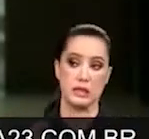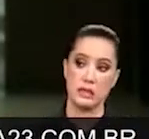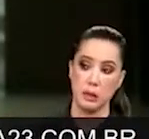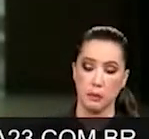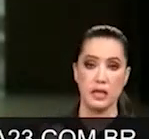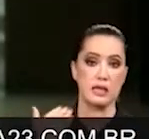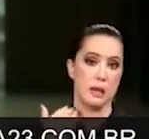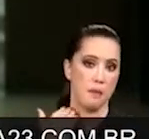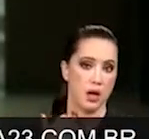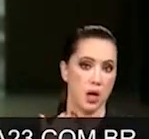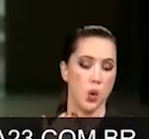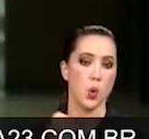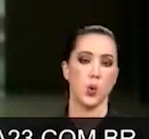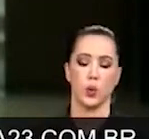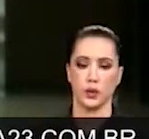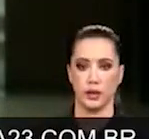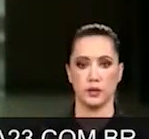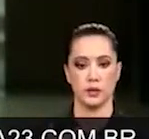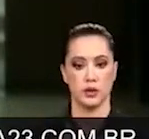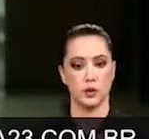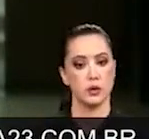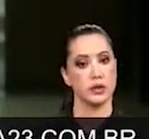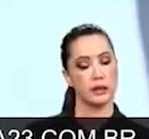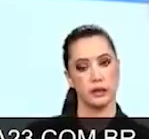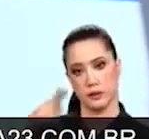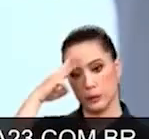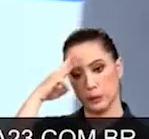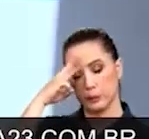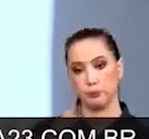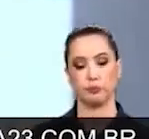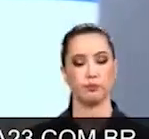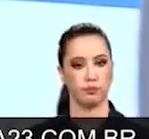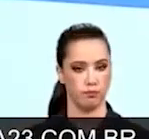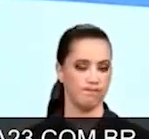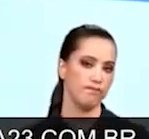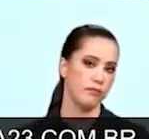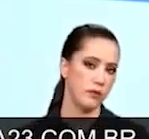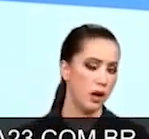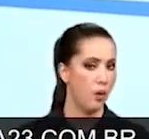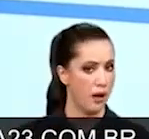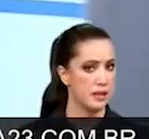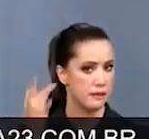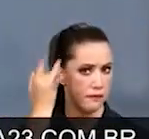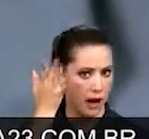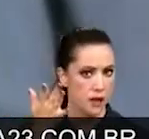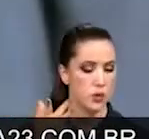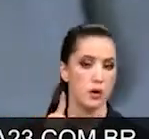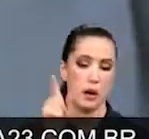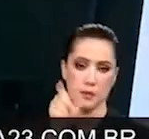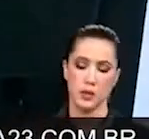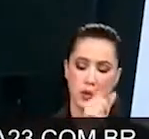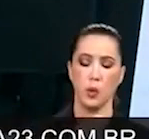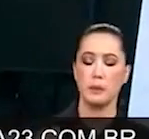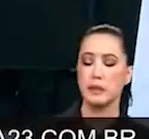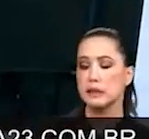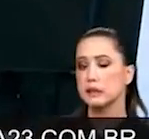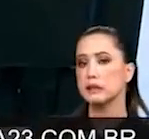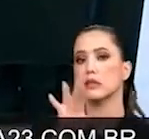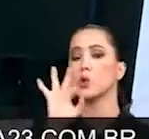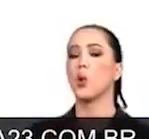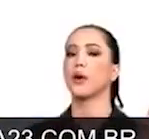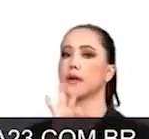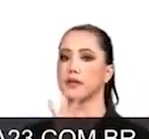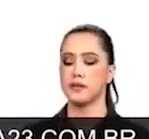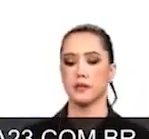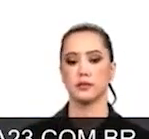e planos de saúde até a próxima terça-feira. Mesmo com essa facilidade, o contribuinte ainda precisa se